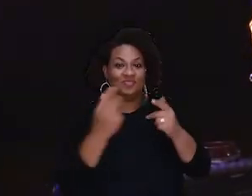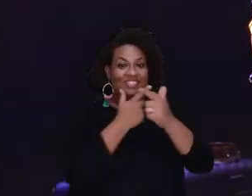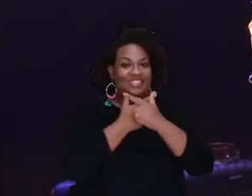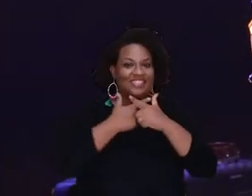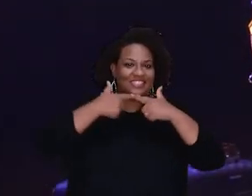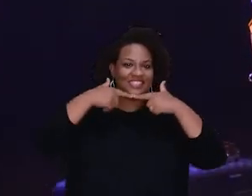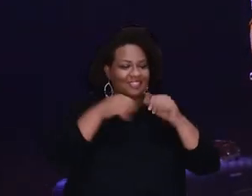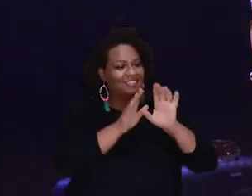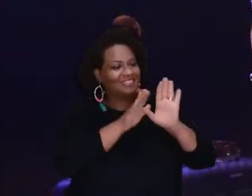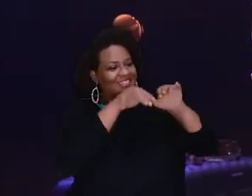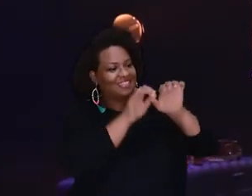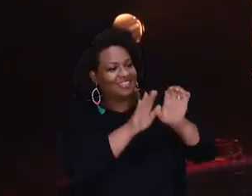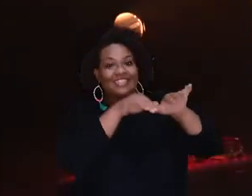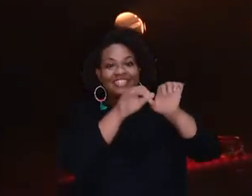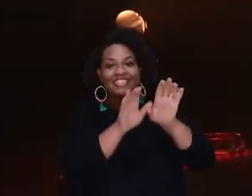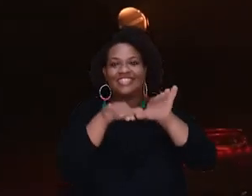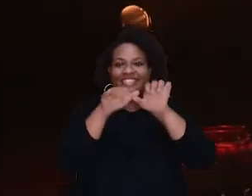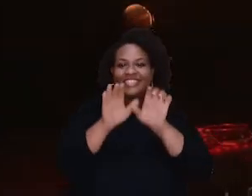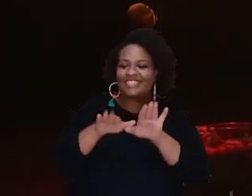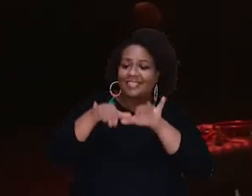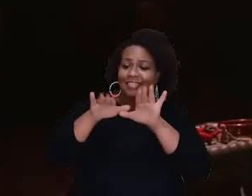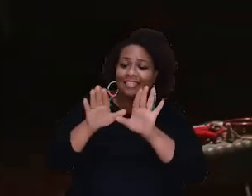Ela sorriu e pousou